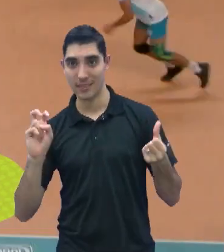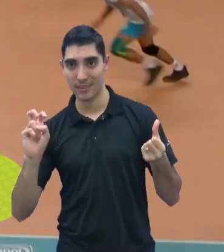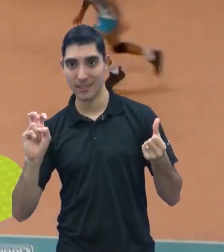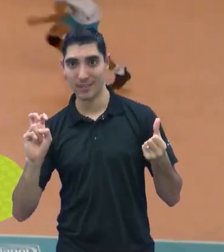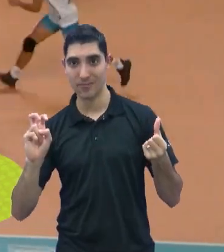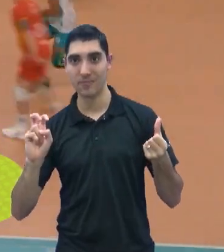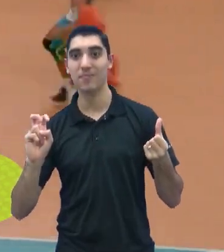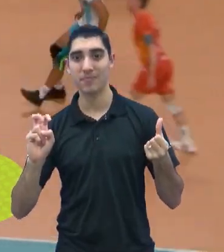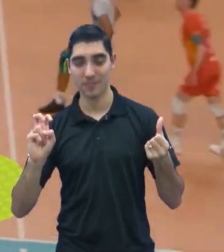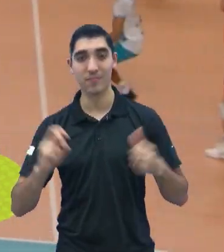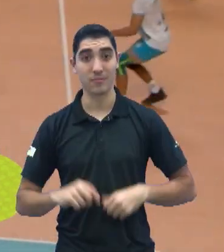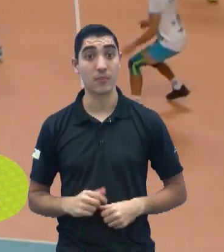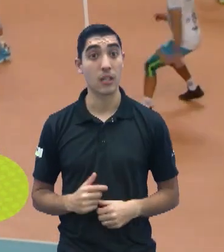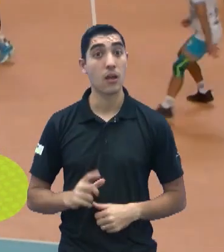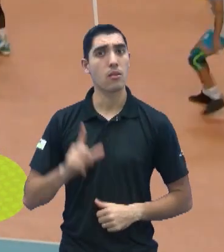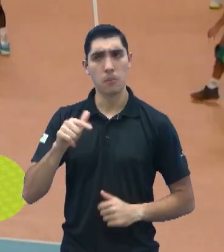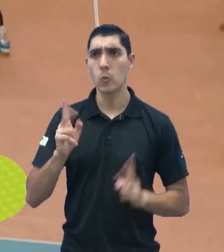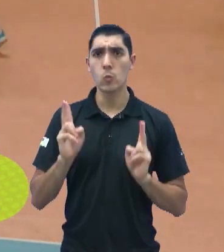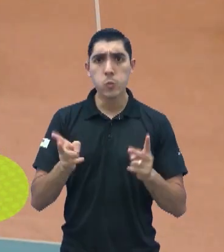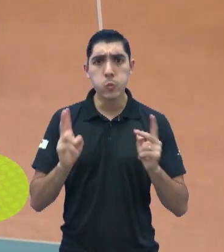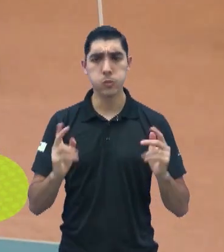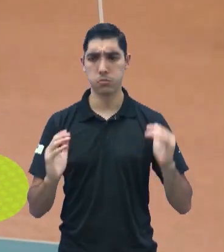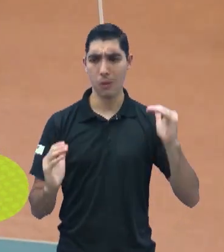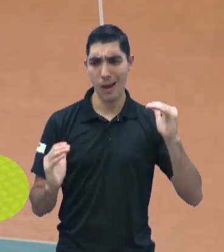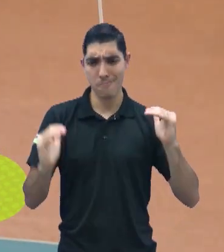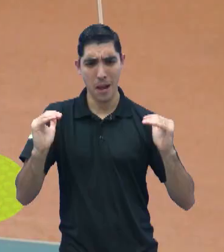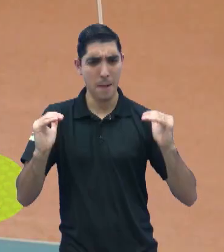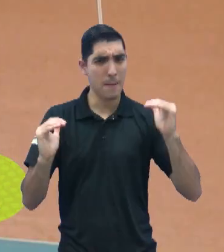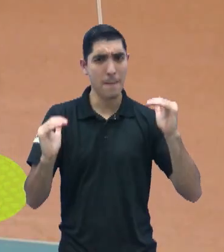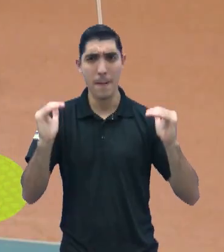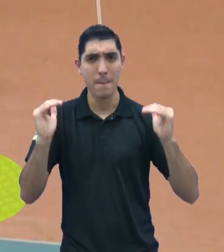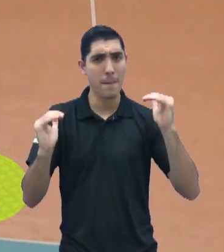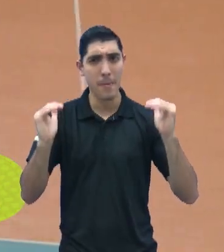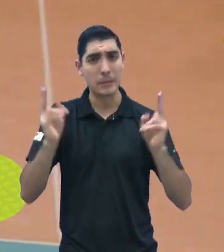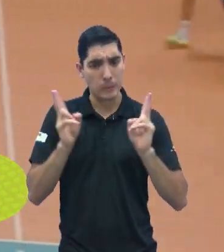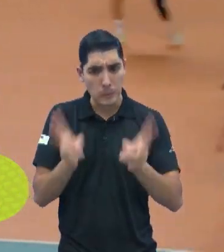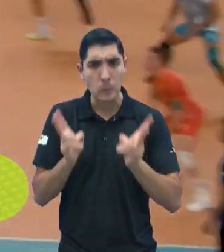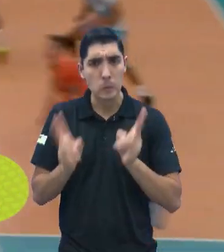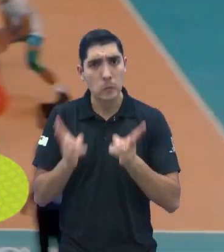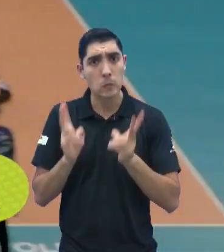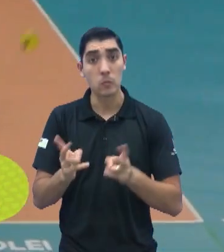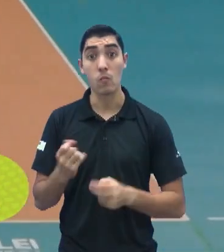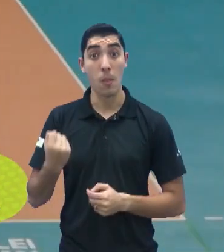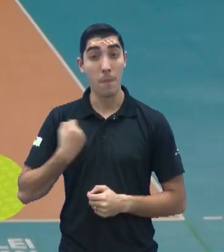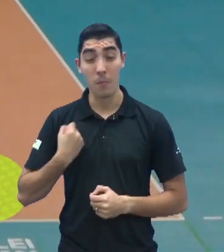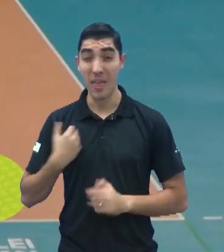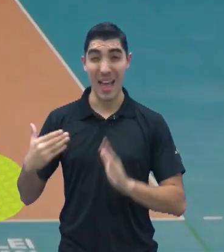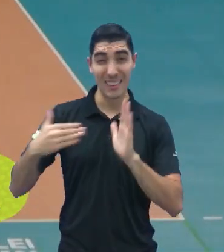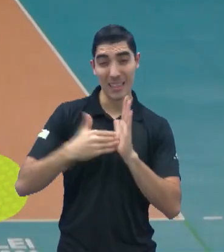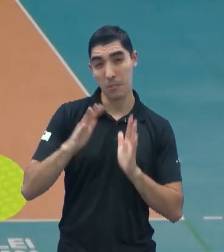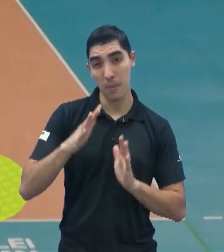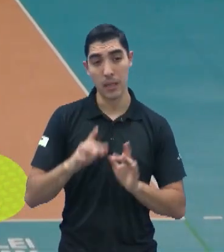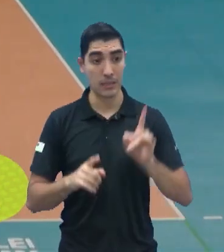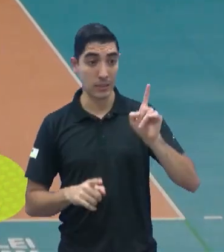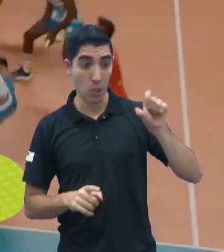O equilíbrio se manteve durante quase todo o segundo set, com trocas de pontos até os